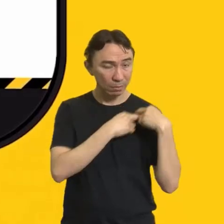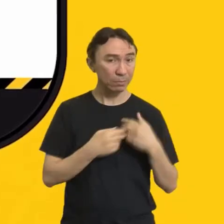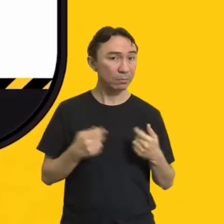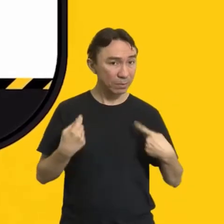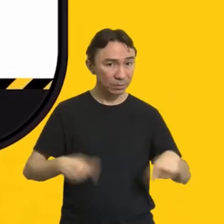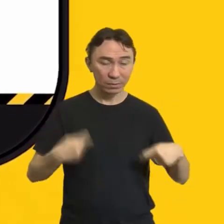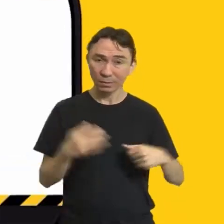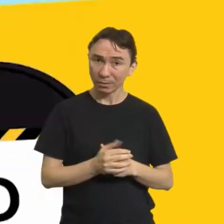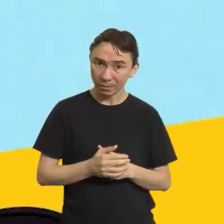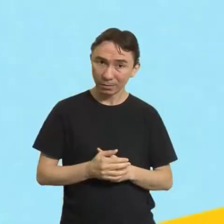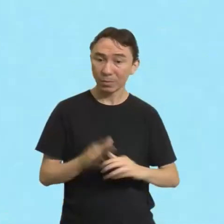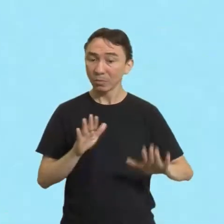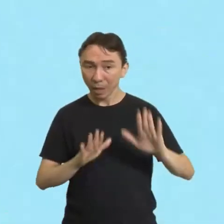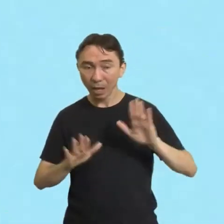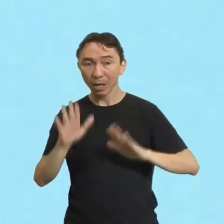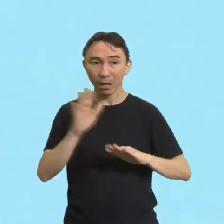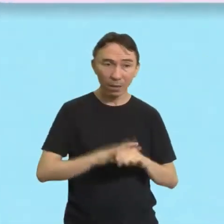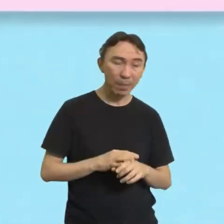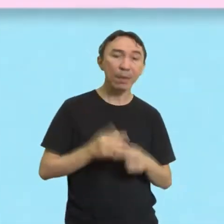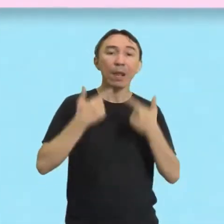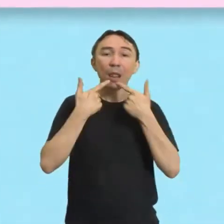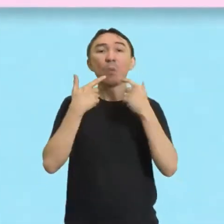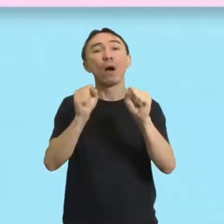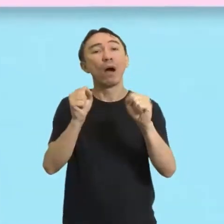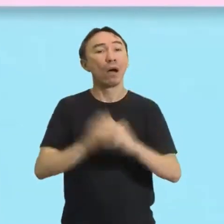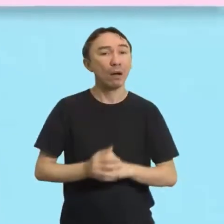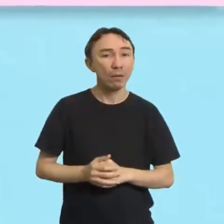a linguagem e conteúdo utilizados.